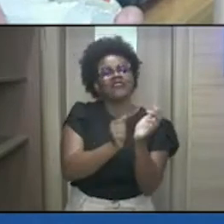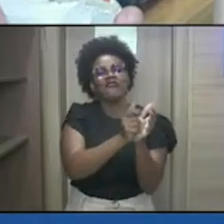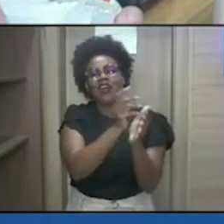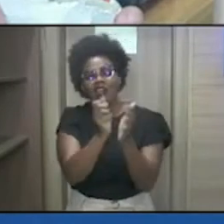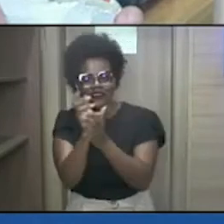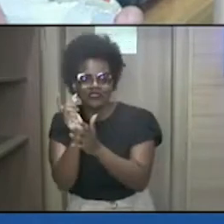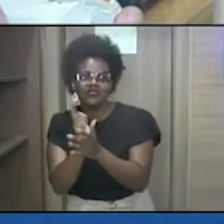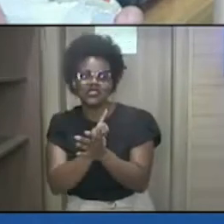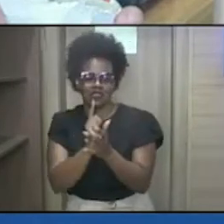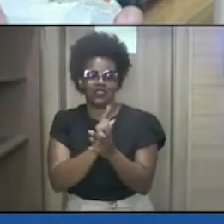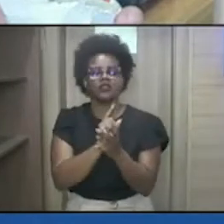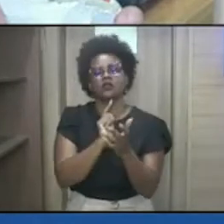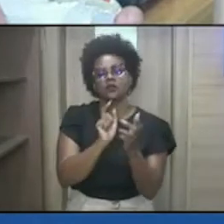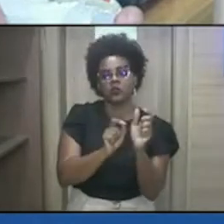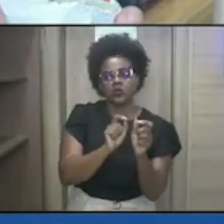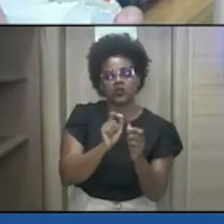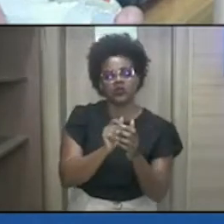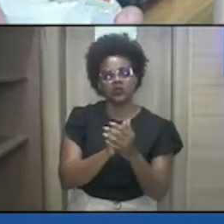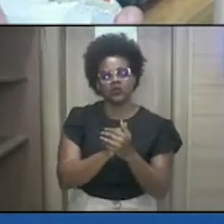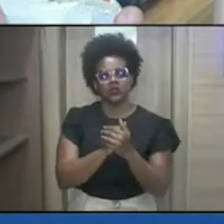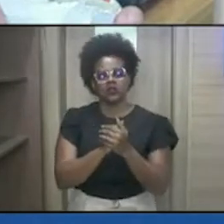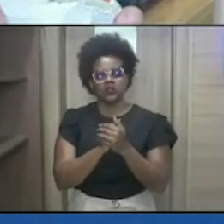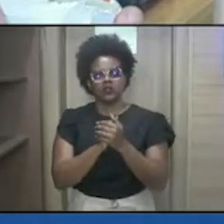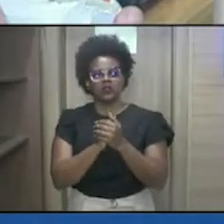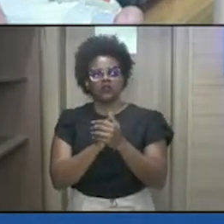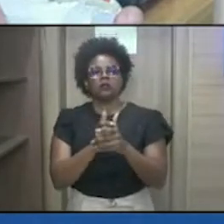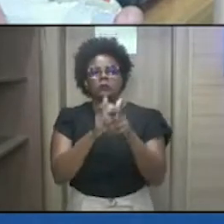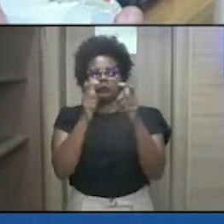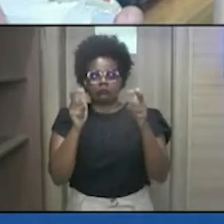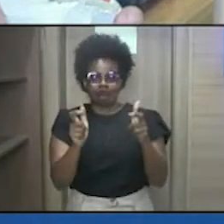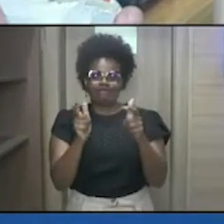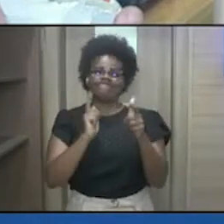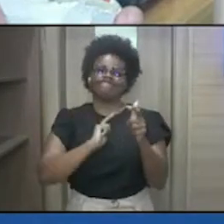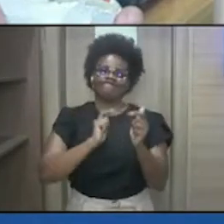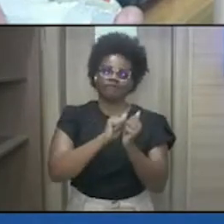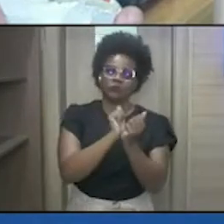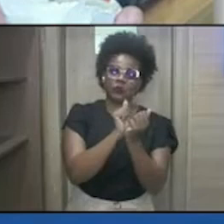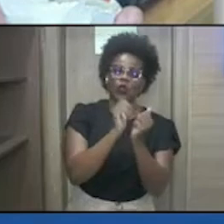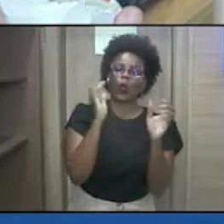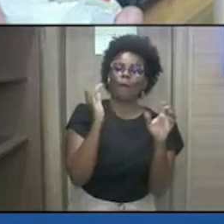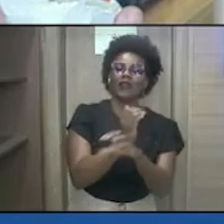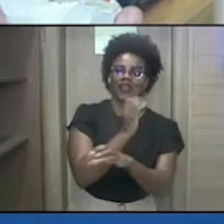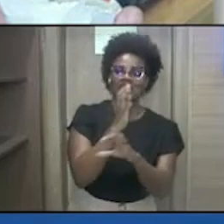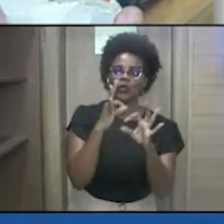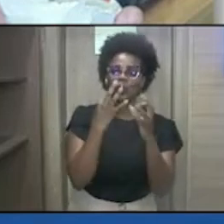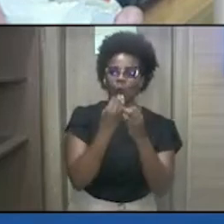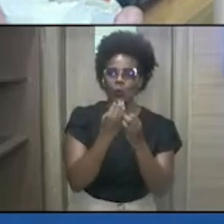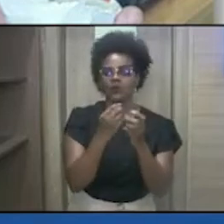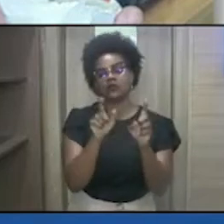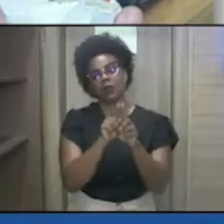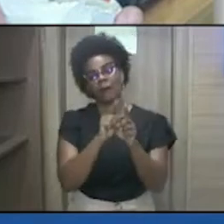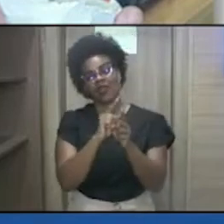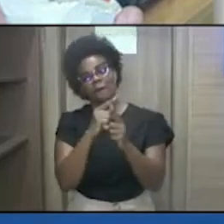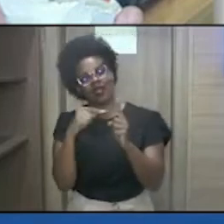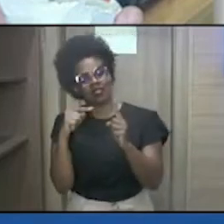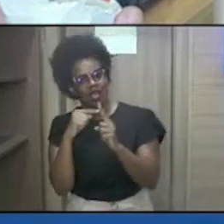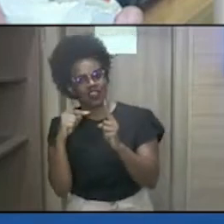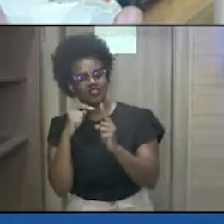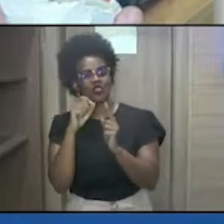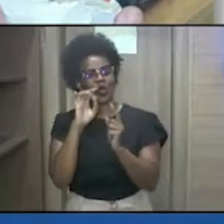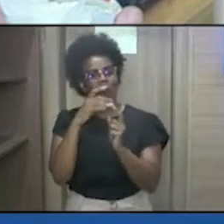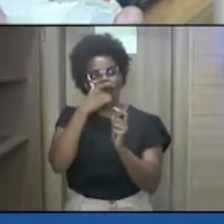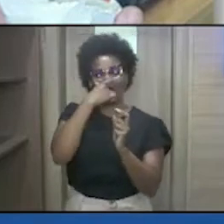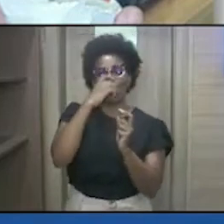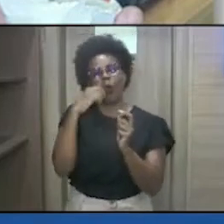que ofertam a maior parte oferta prótese total, como a gente vai ver, e prótese parcial,